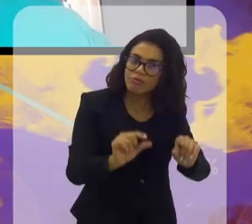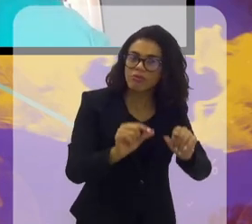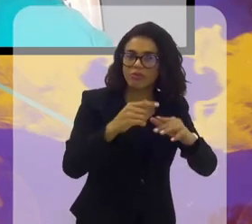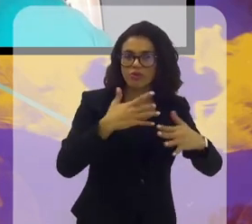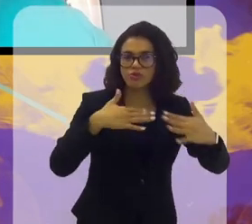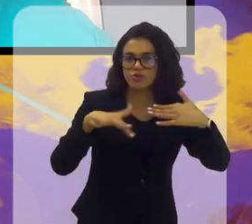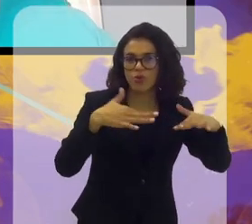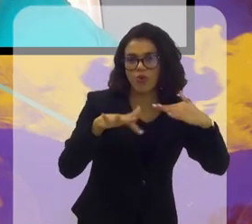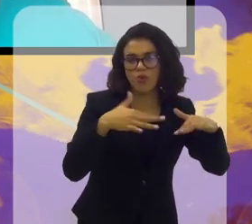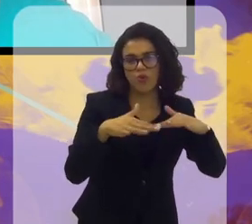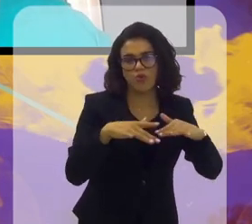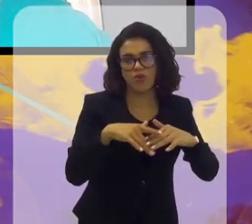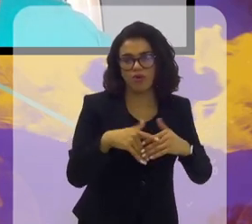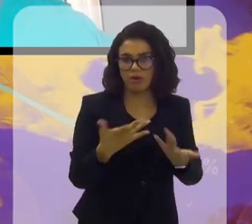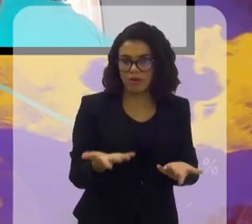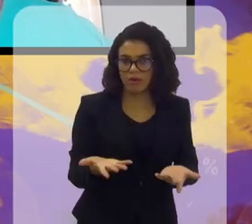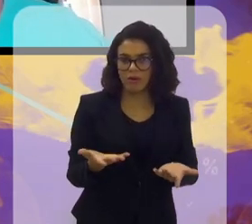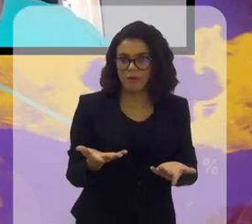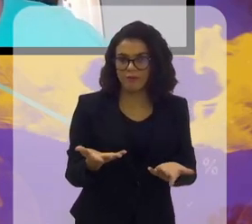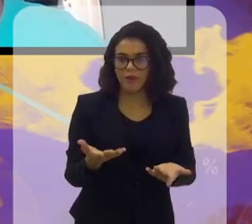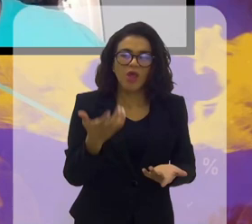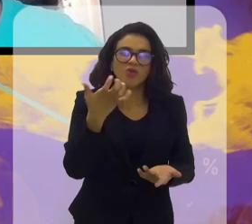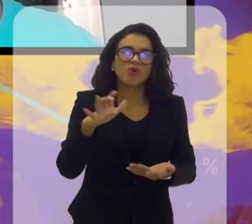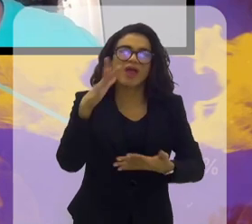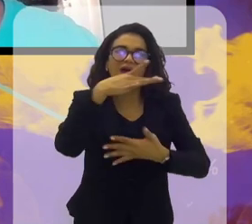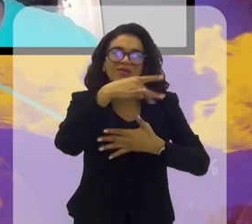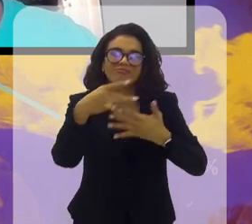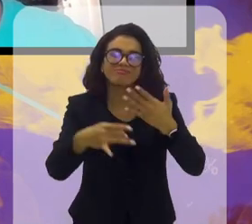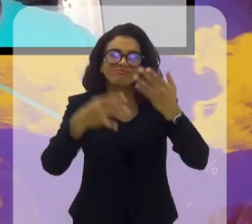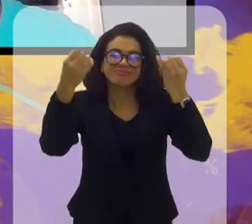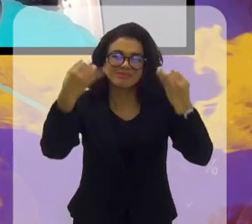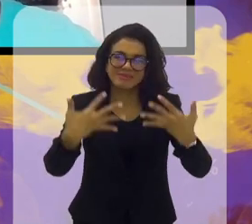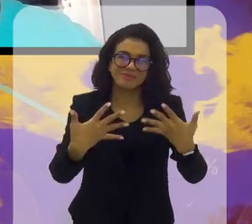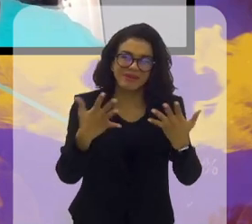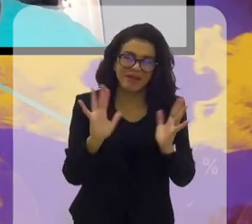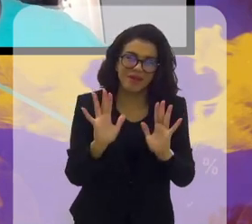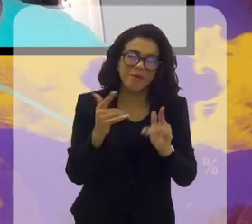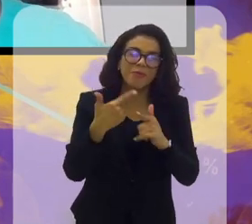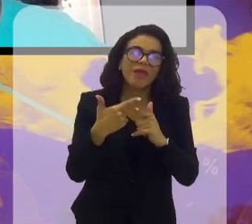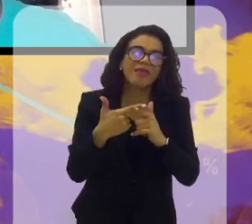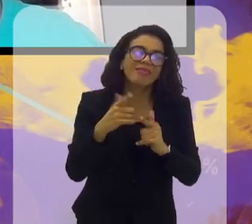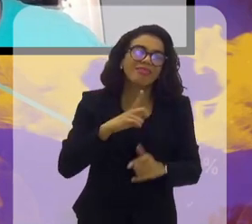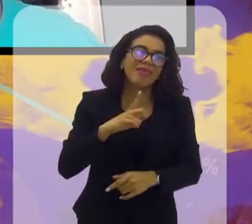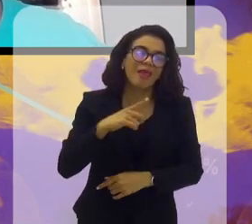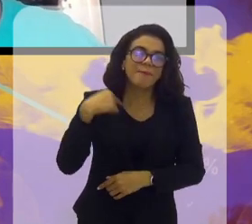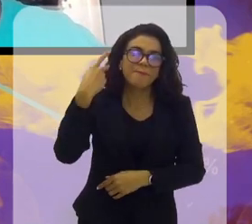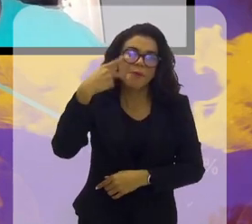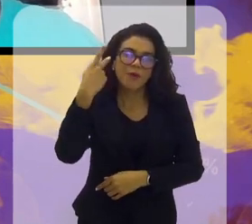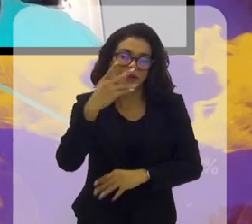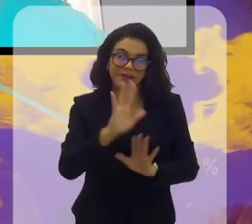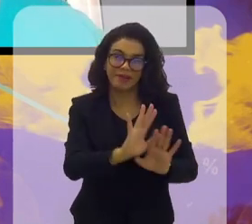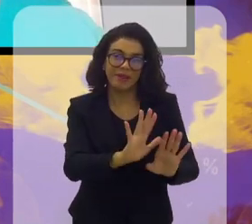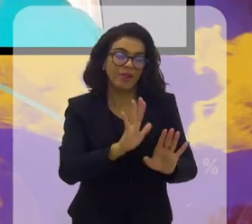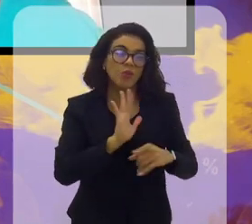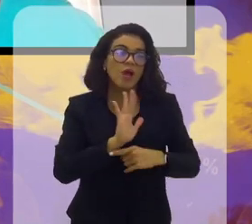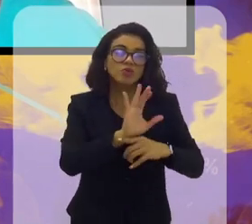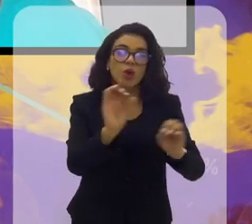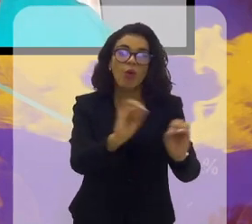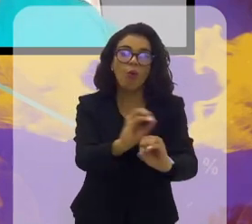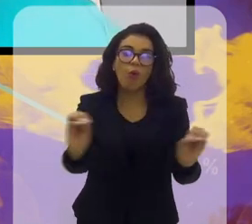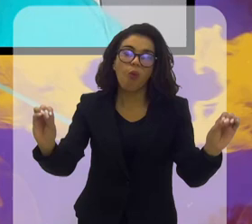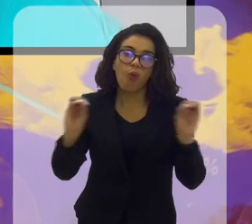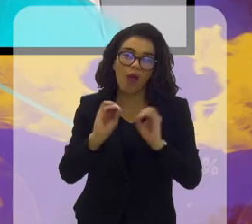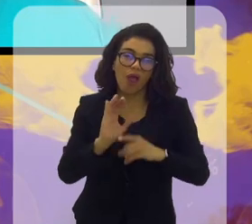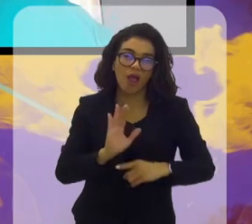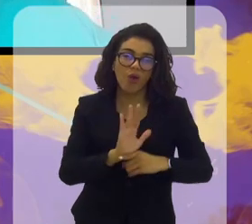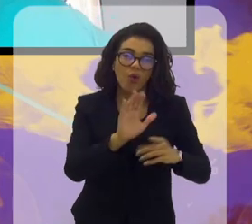este ou aquele jogo específico. Isso eu não quero entrar em detalhes, porque depois entra uma política de clubes que não ajuda ninguém,